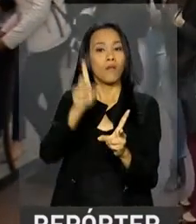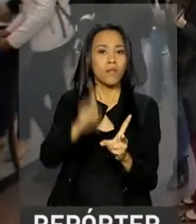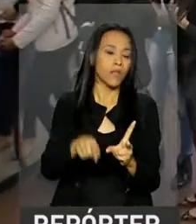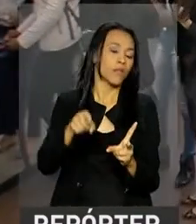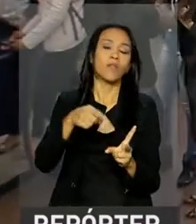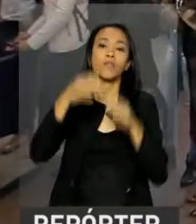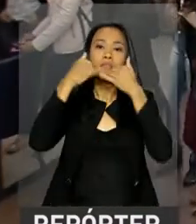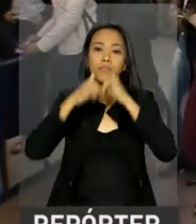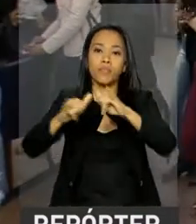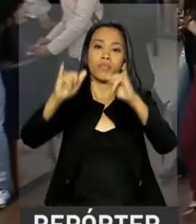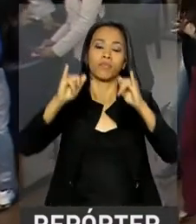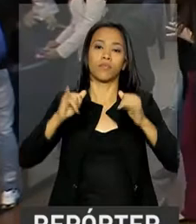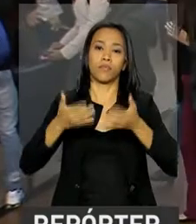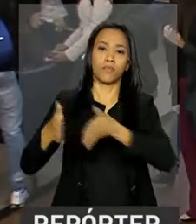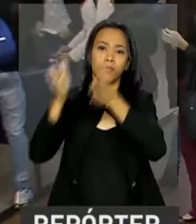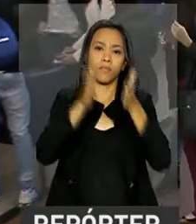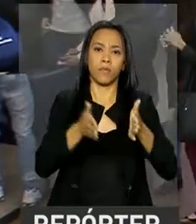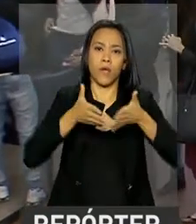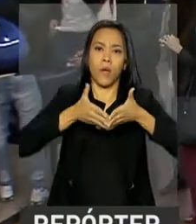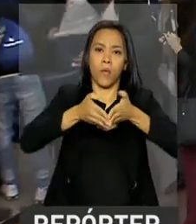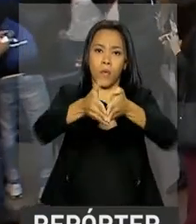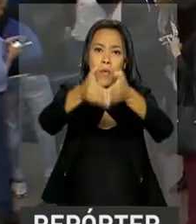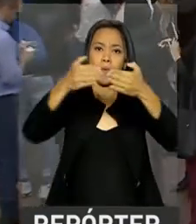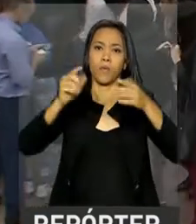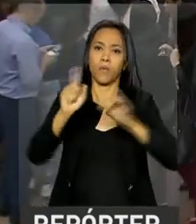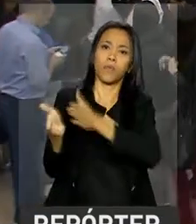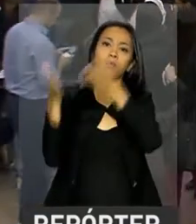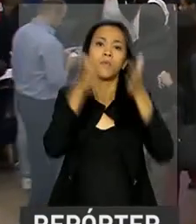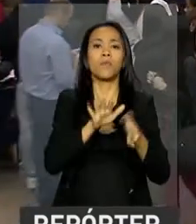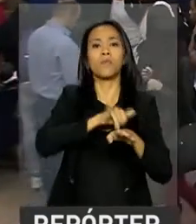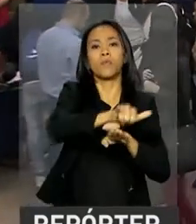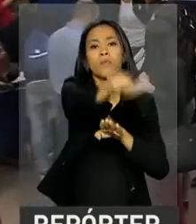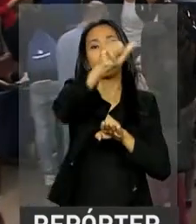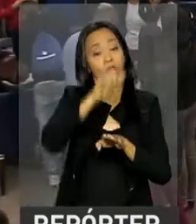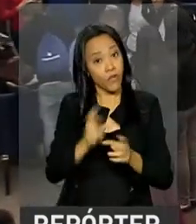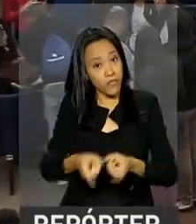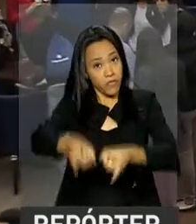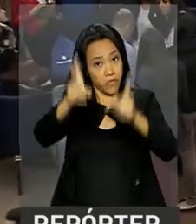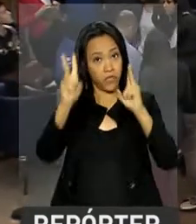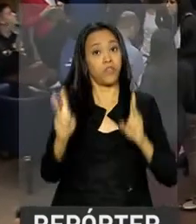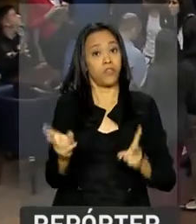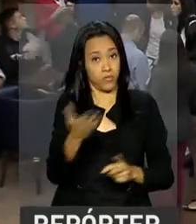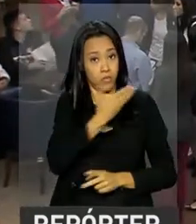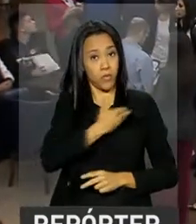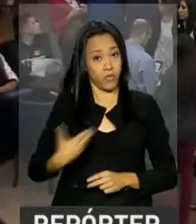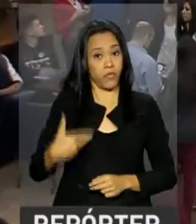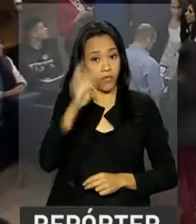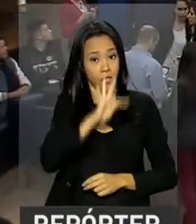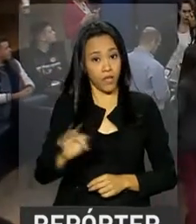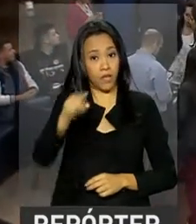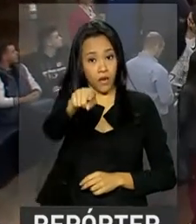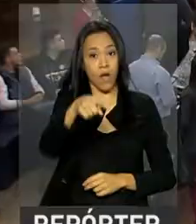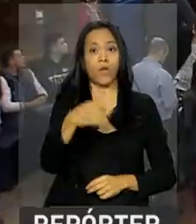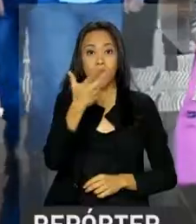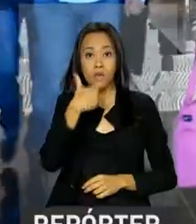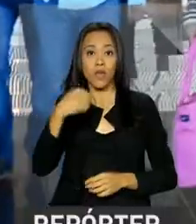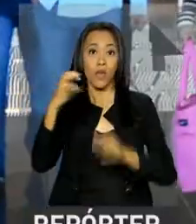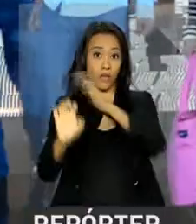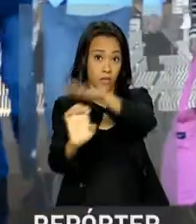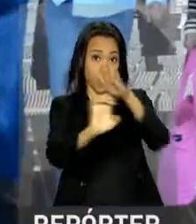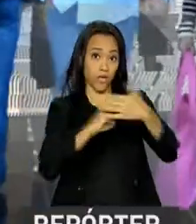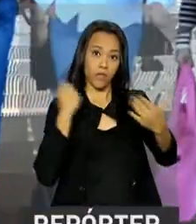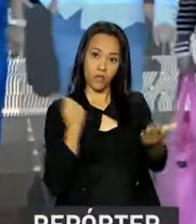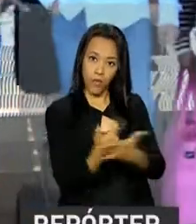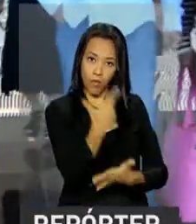de transmissão, portos fluviais e aeroportos foram leiloados pelo governo federal e arrematados pela iniciativa privada.